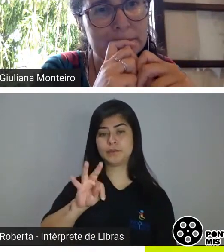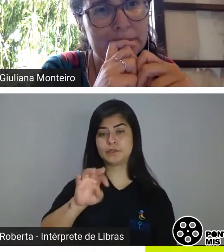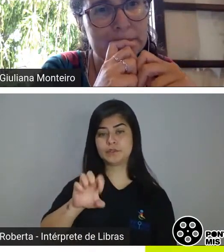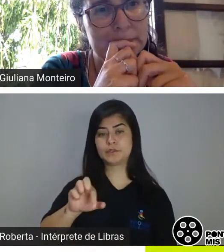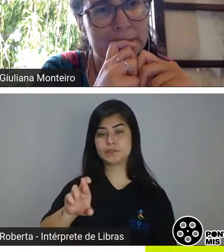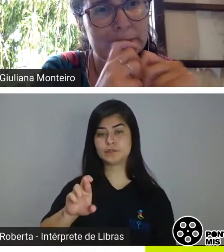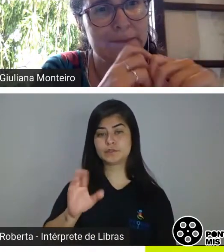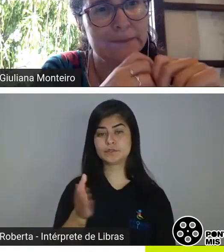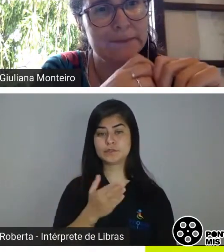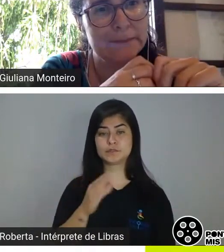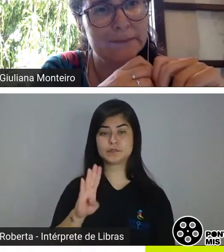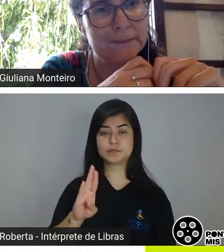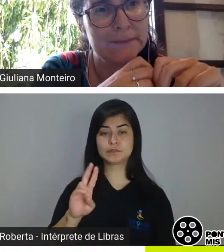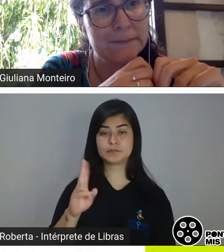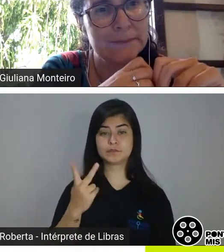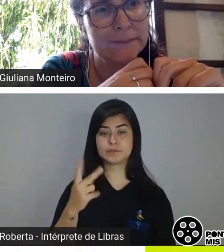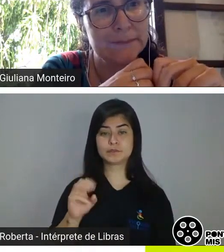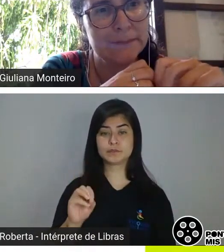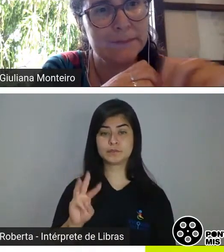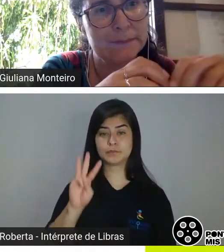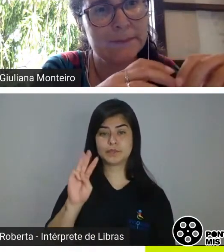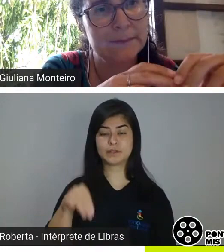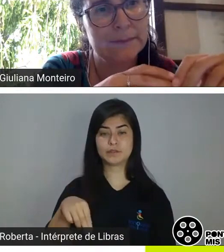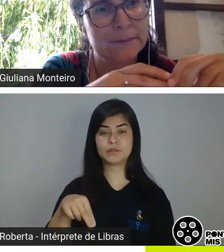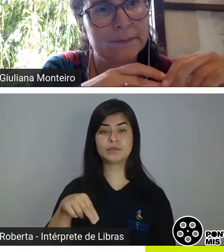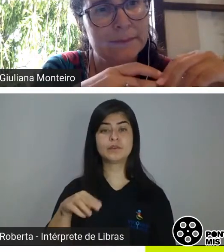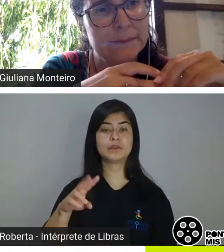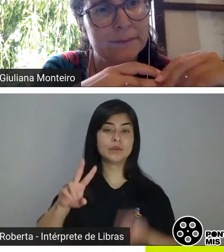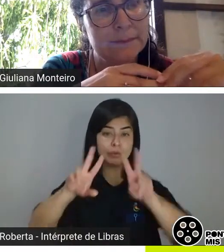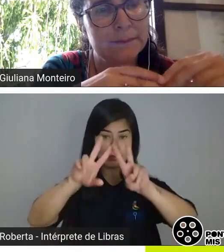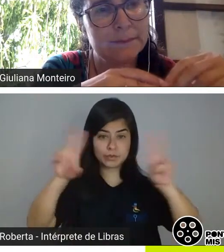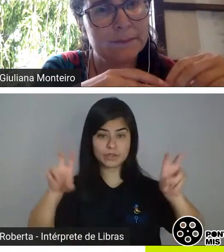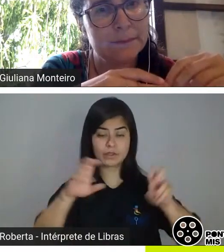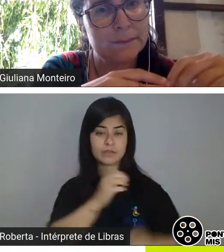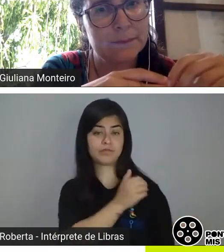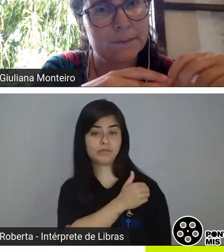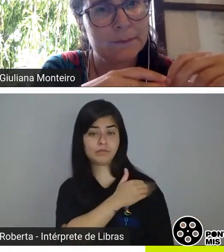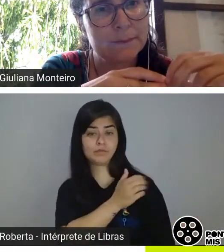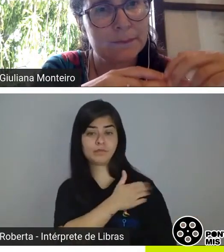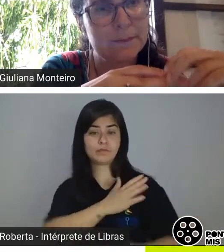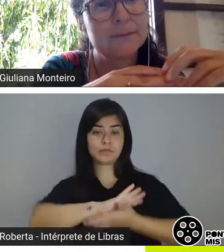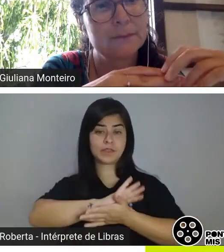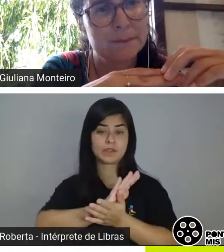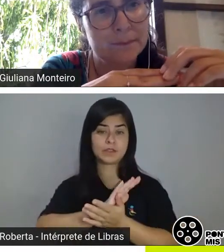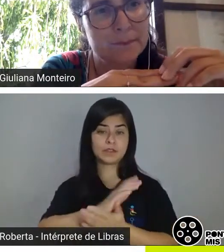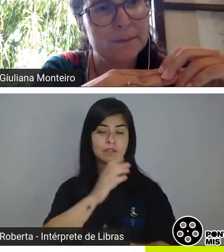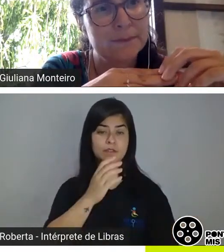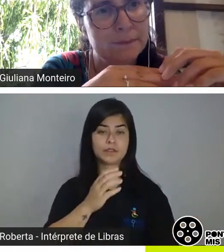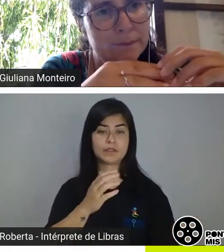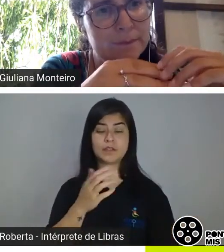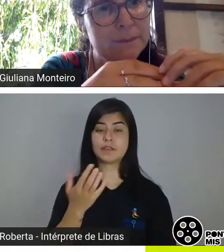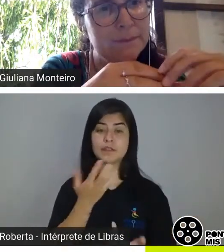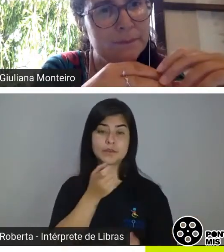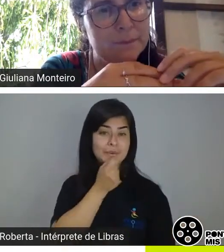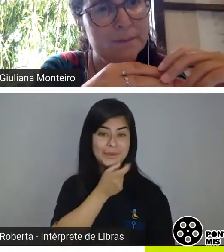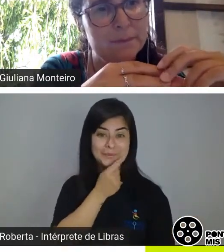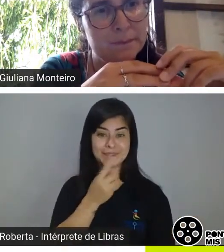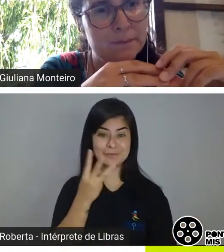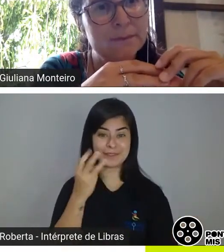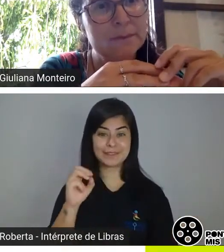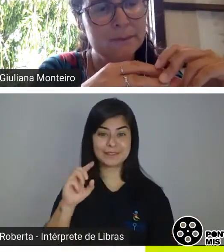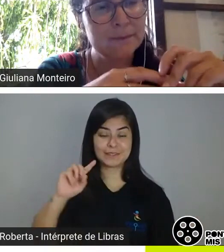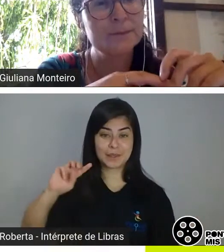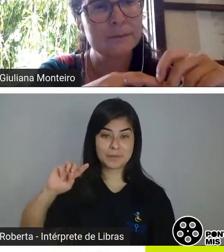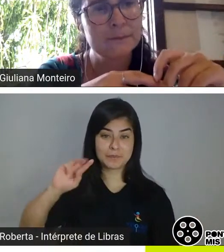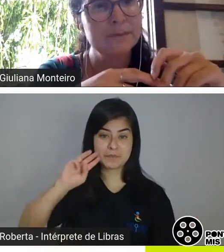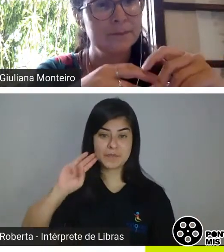a gente está falando sobre racismo, o assunto é racismo, esse é o tema da série, né? E é uma comédia para 30 milhões de pessoas, mas o assunto é o